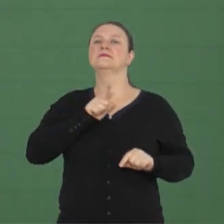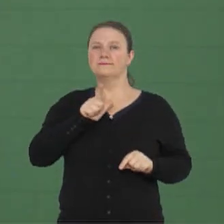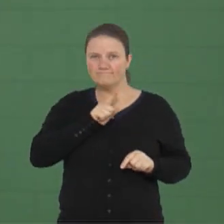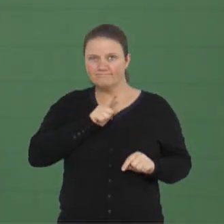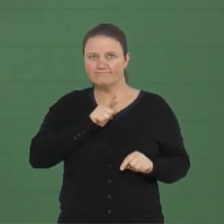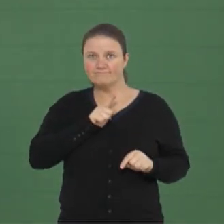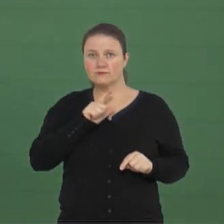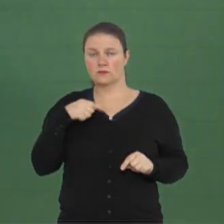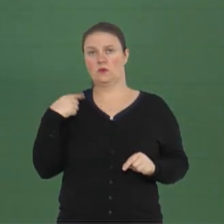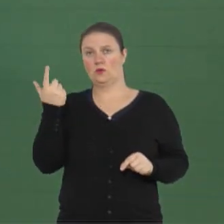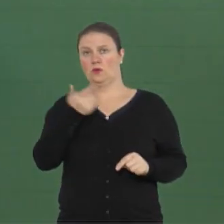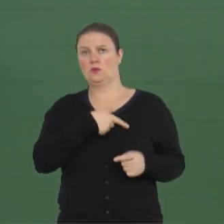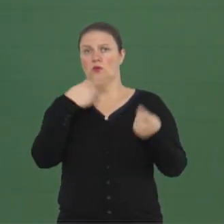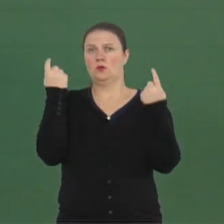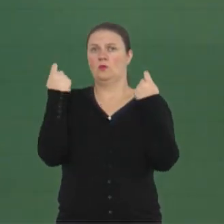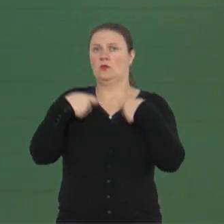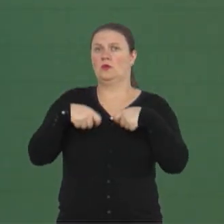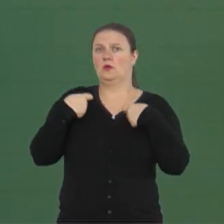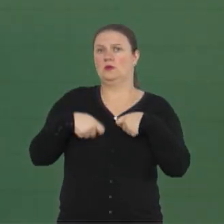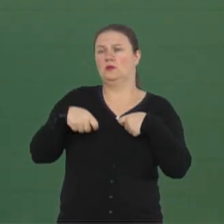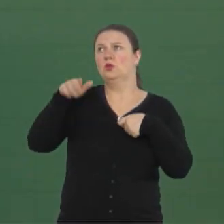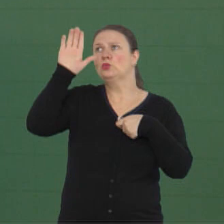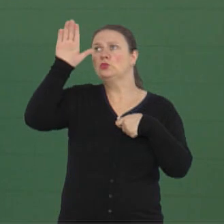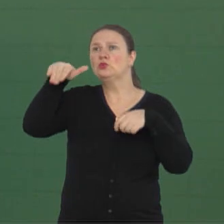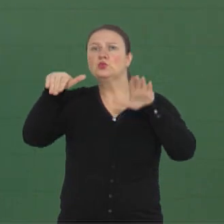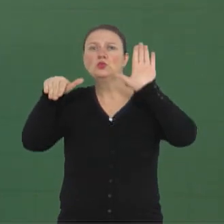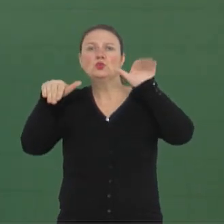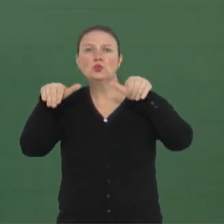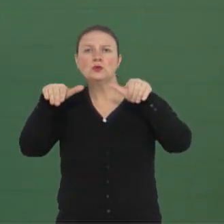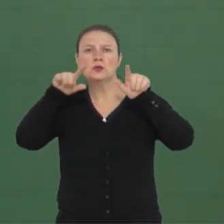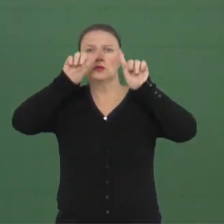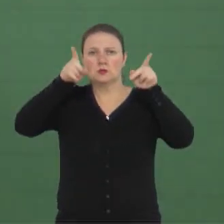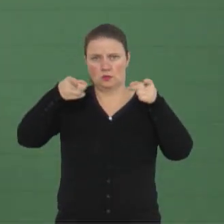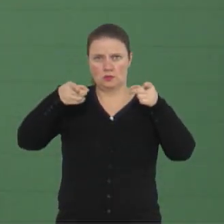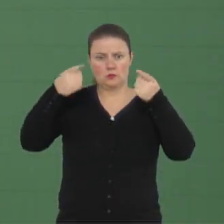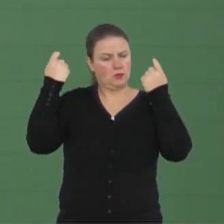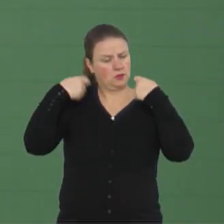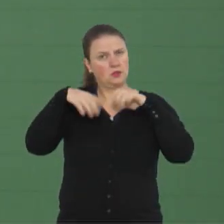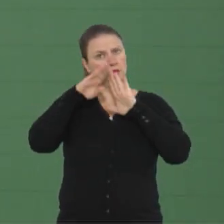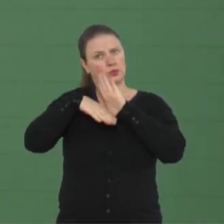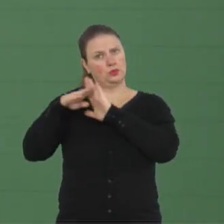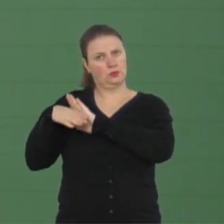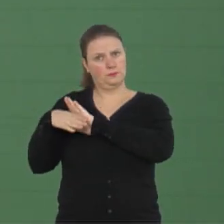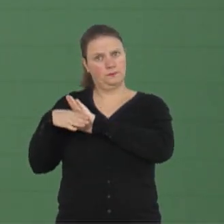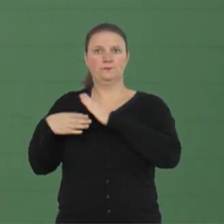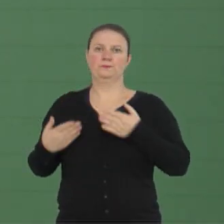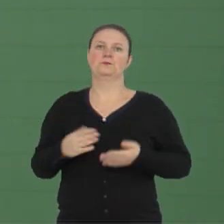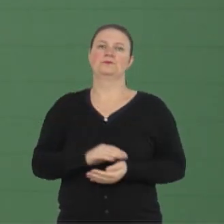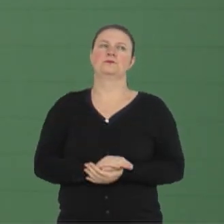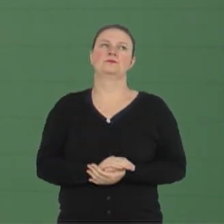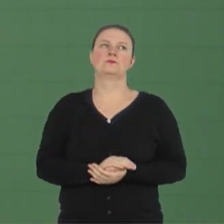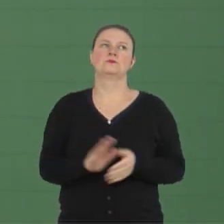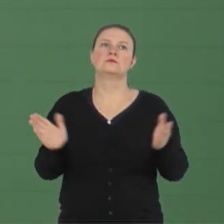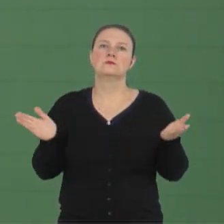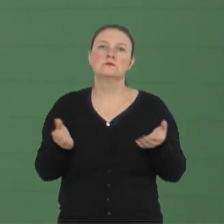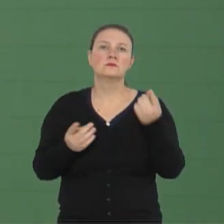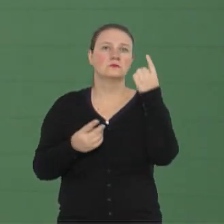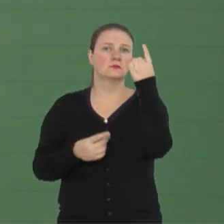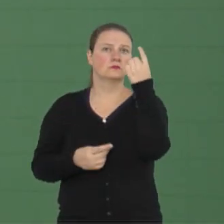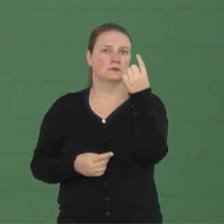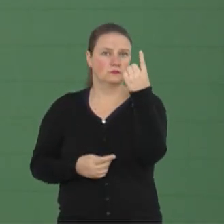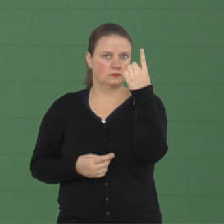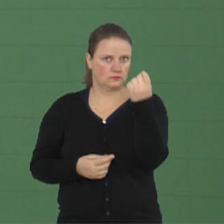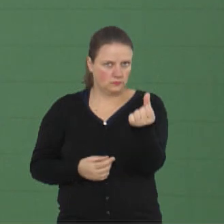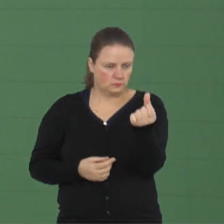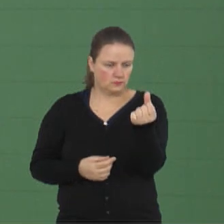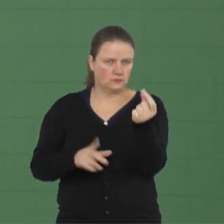nós precisamos eliminar esses parênteses, ok? Vamos lá. Então, permanece